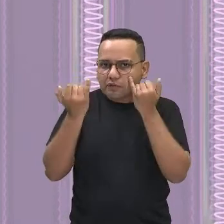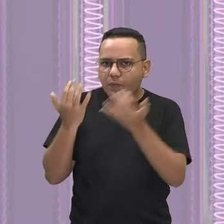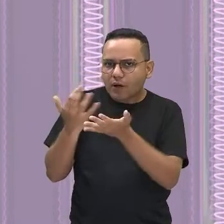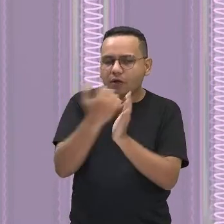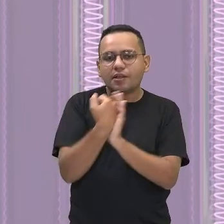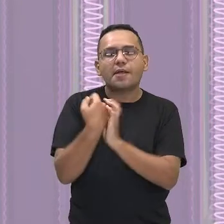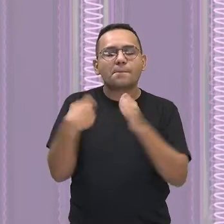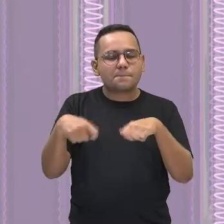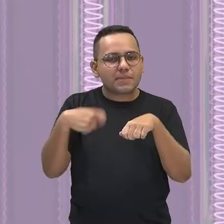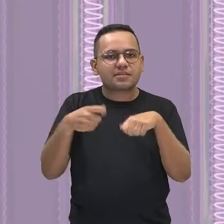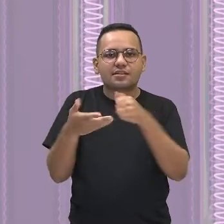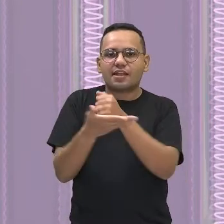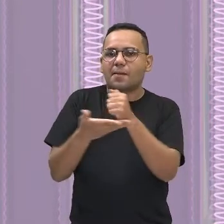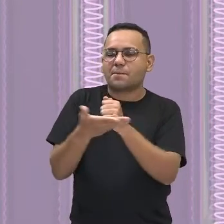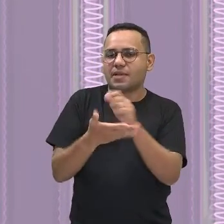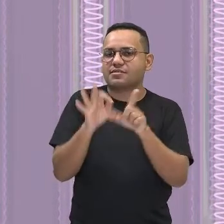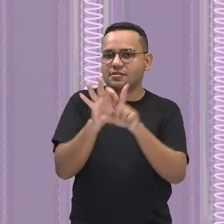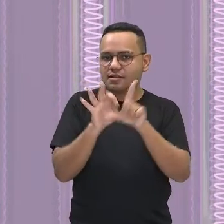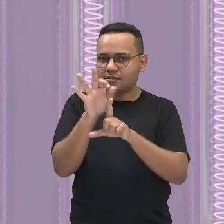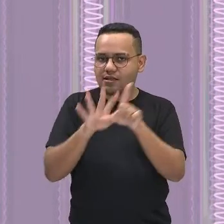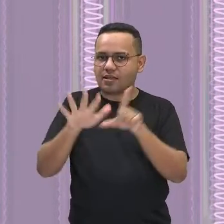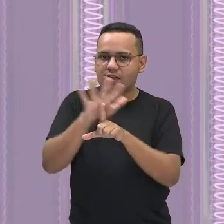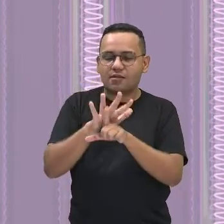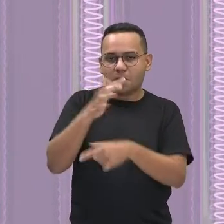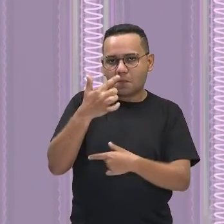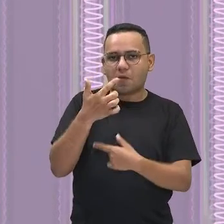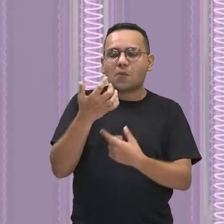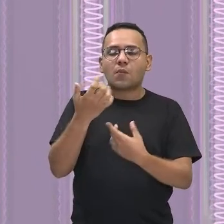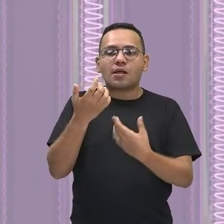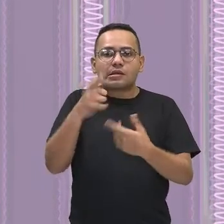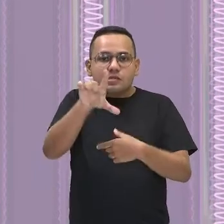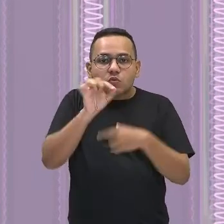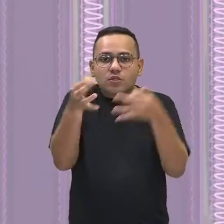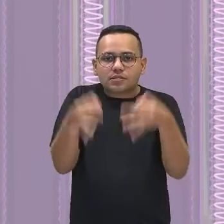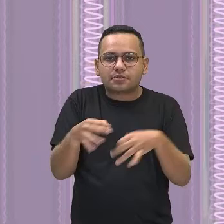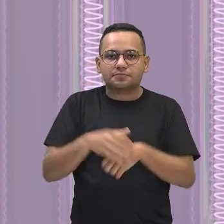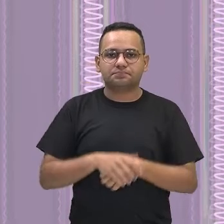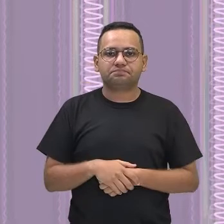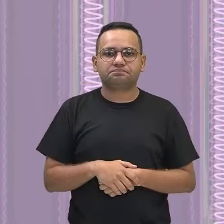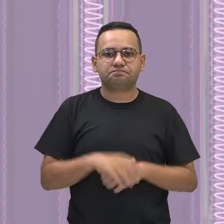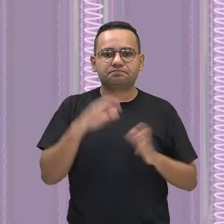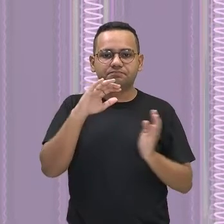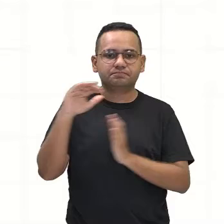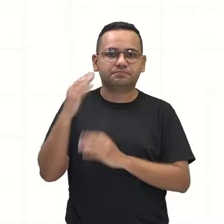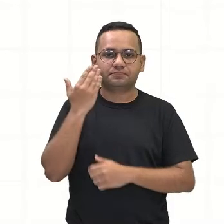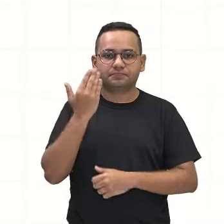Vamos então falar um pouco aqui sobre frequência. O que é frequência na estatística?